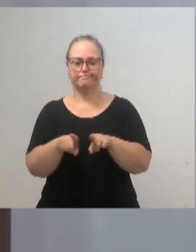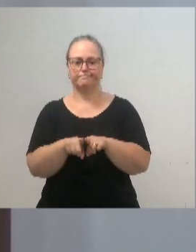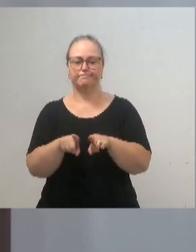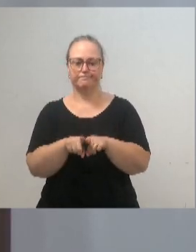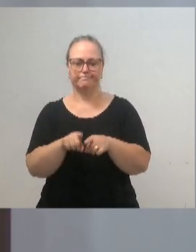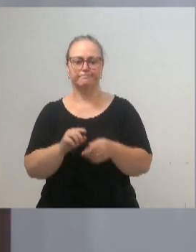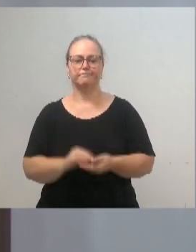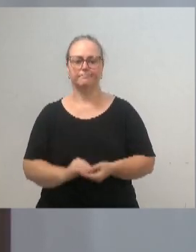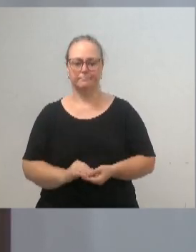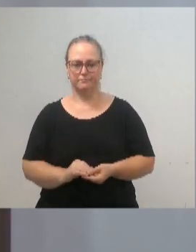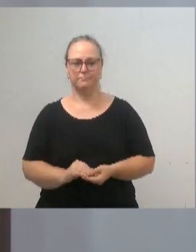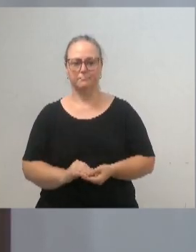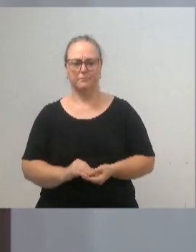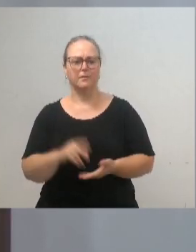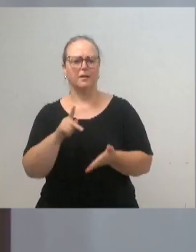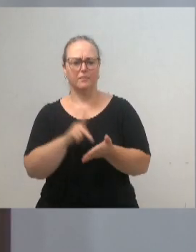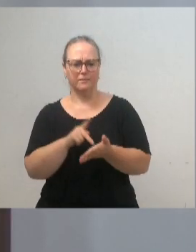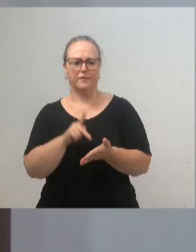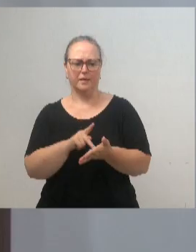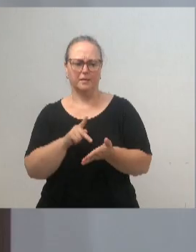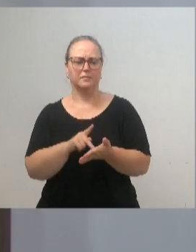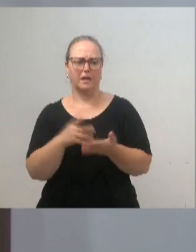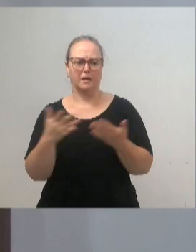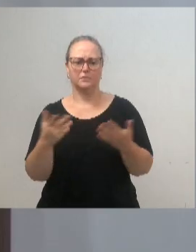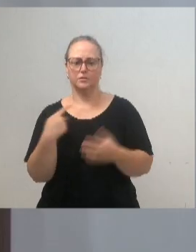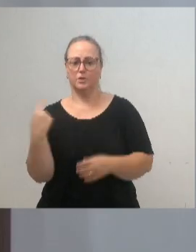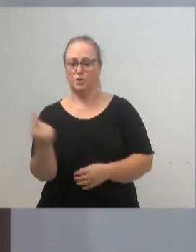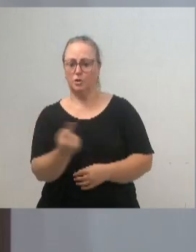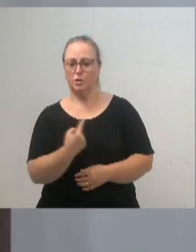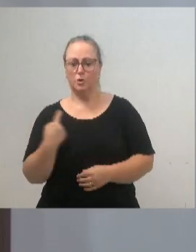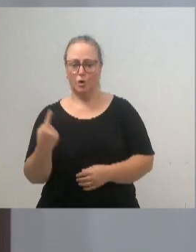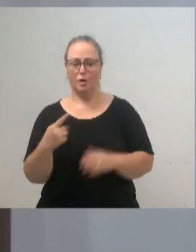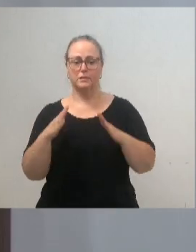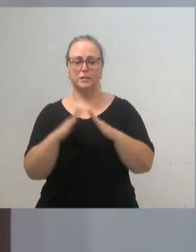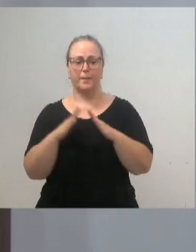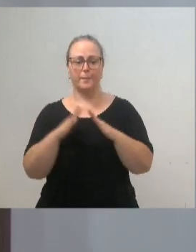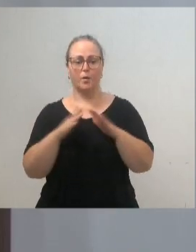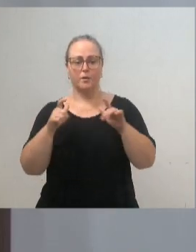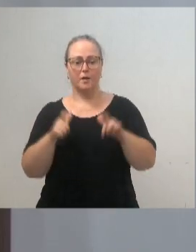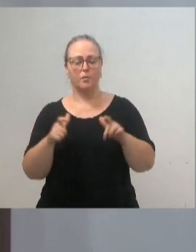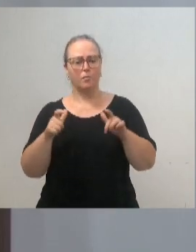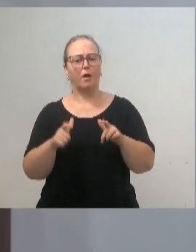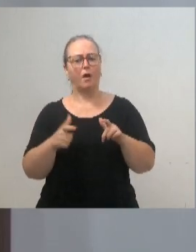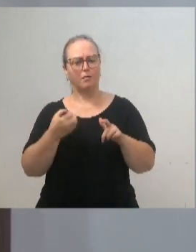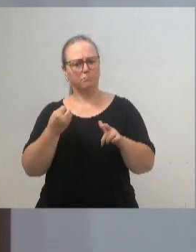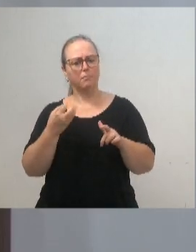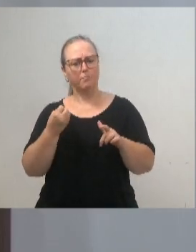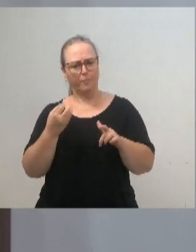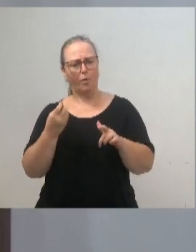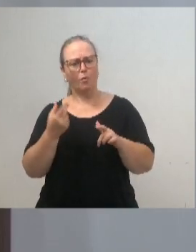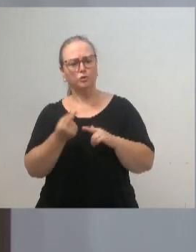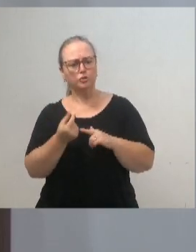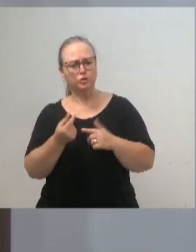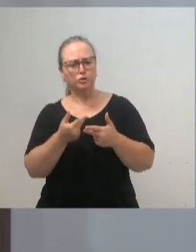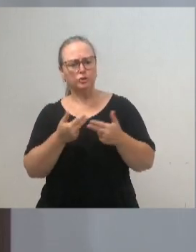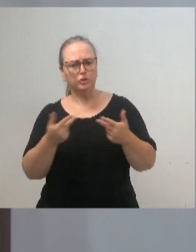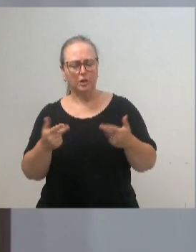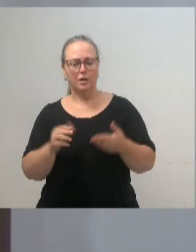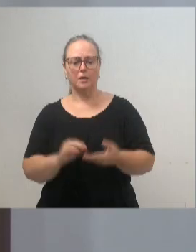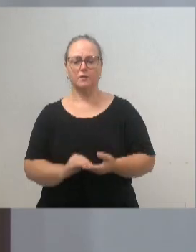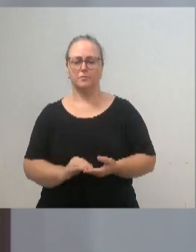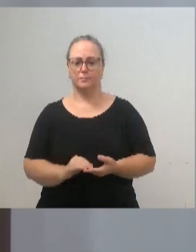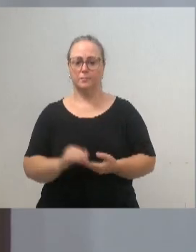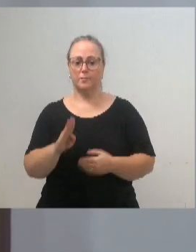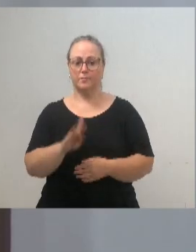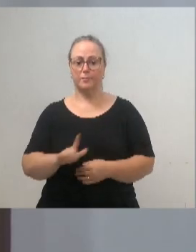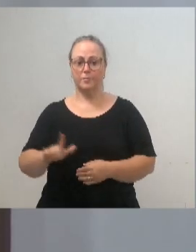Vivemos em uma cidade relativamente rica para os padrões do Brasil, e Blumenau tem uma penetração muito